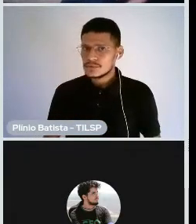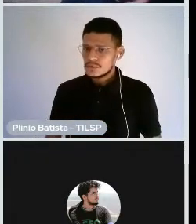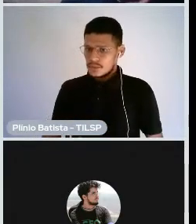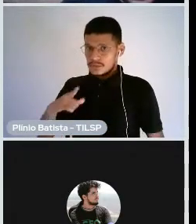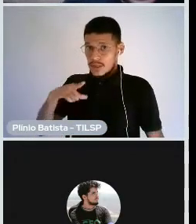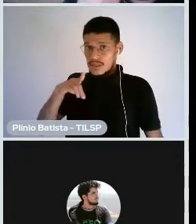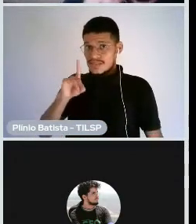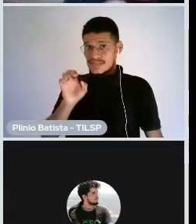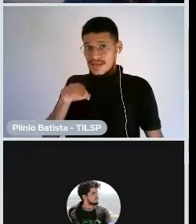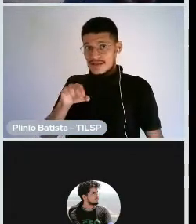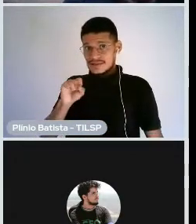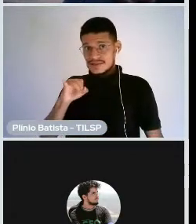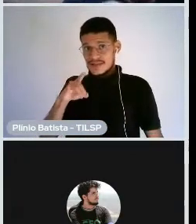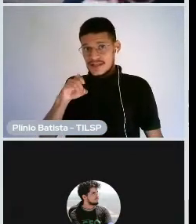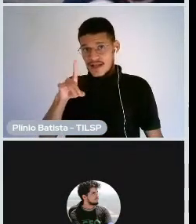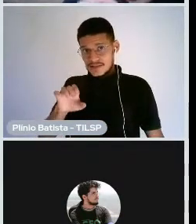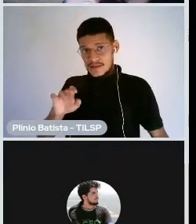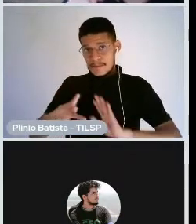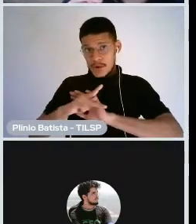demográfica seria cerca de